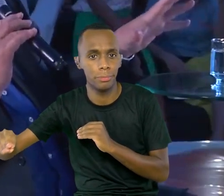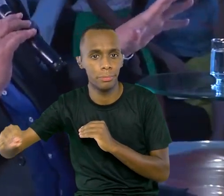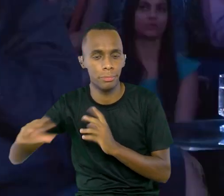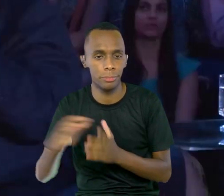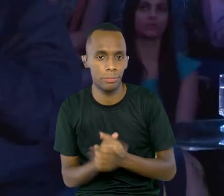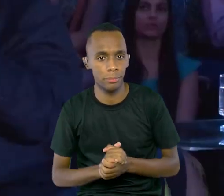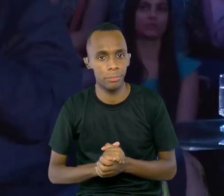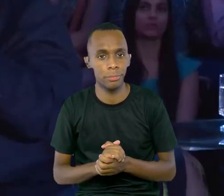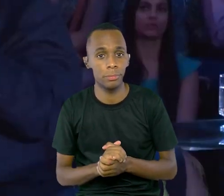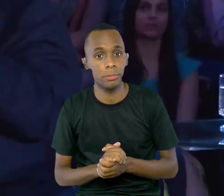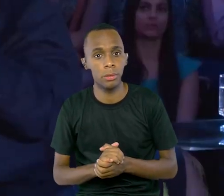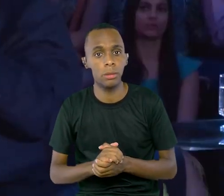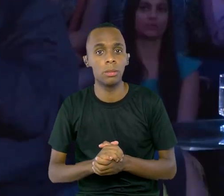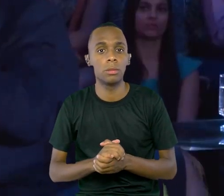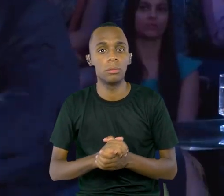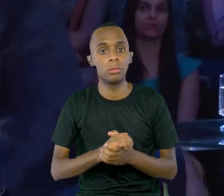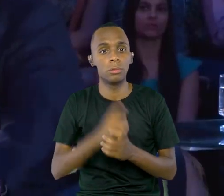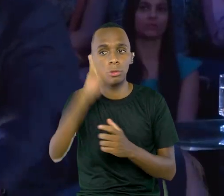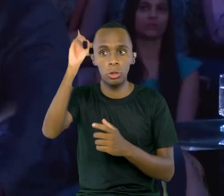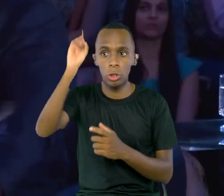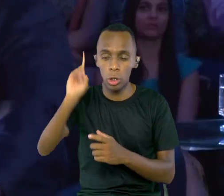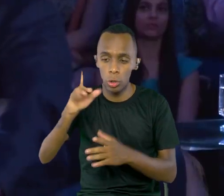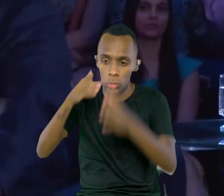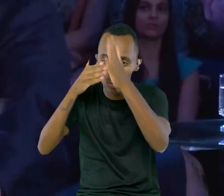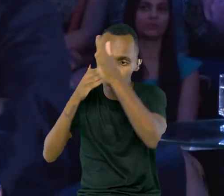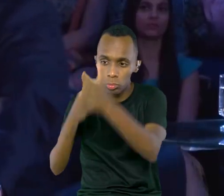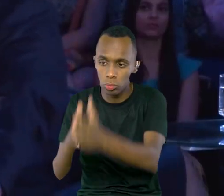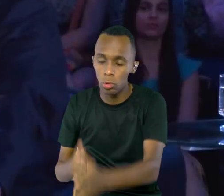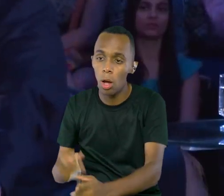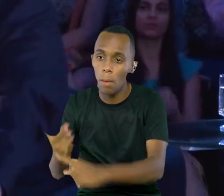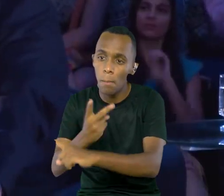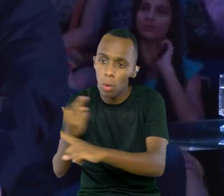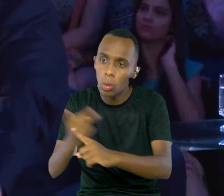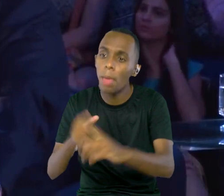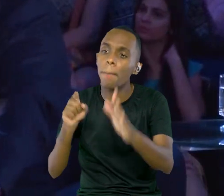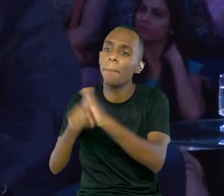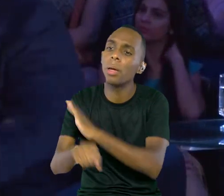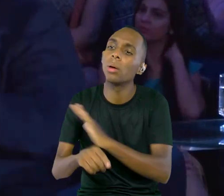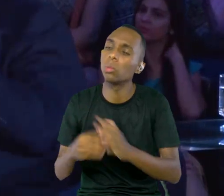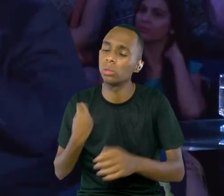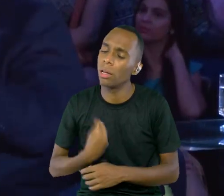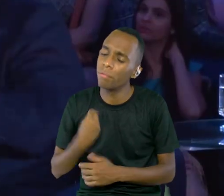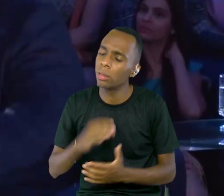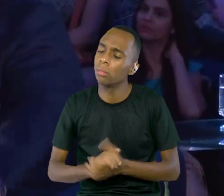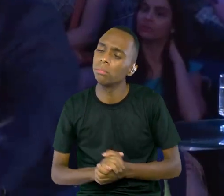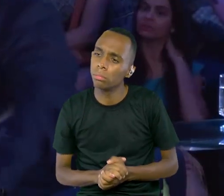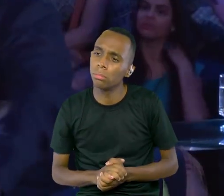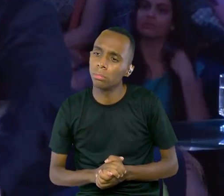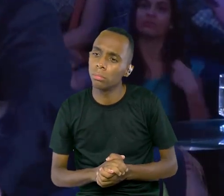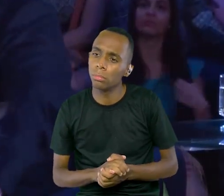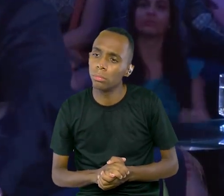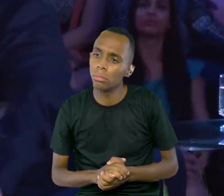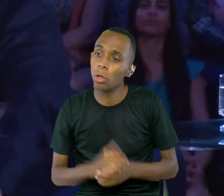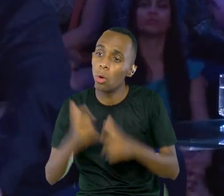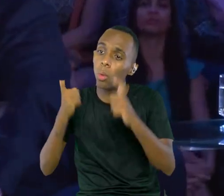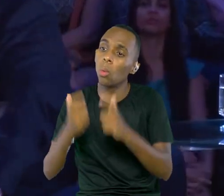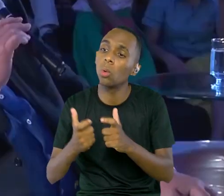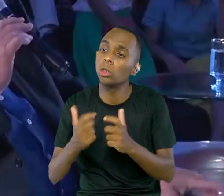desaparece. E a divindade vai atrás dele e faz a ele a grande pergunta da vida, que